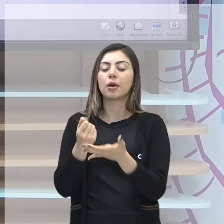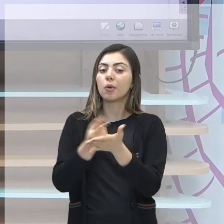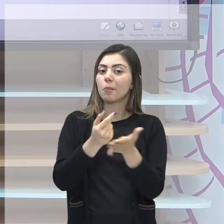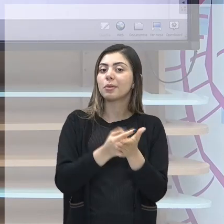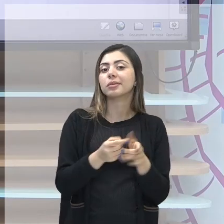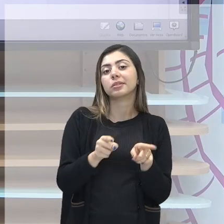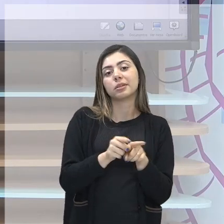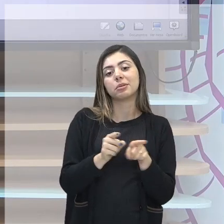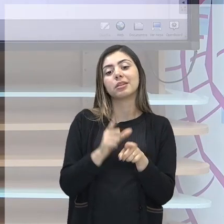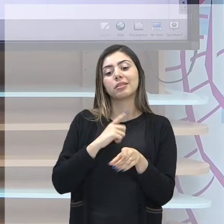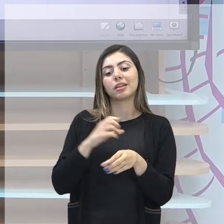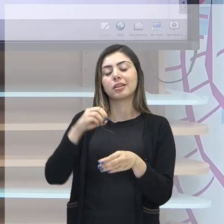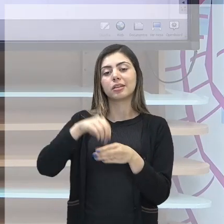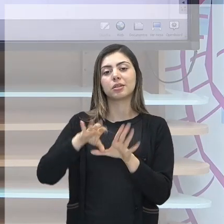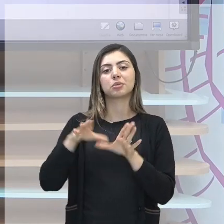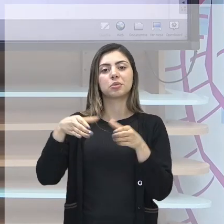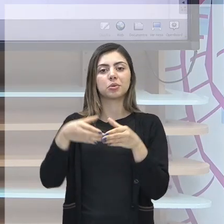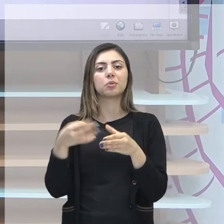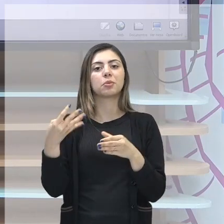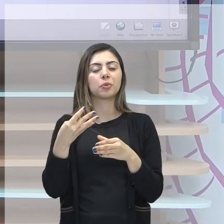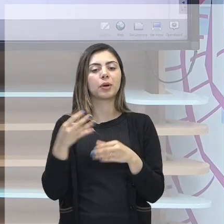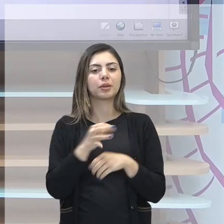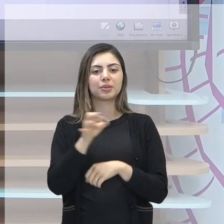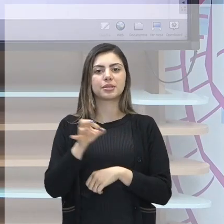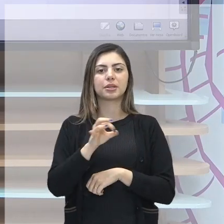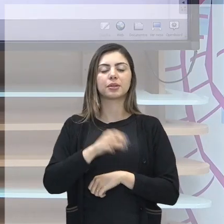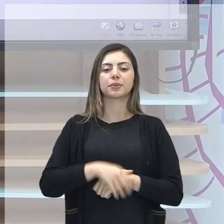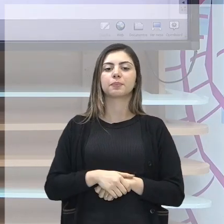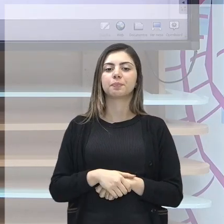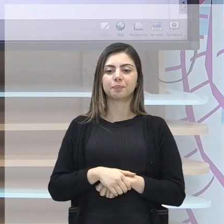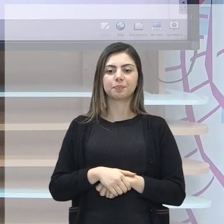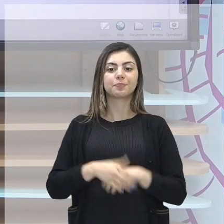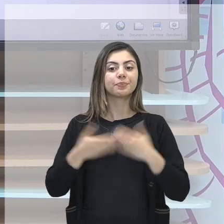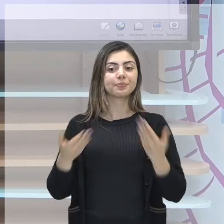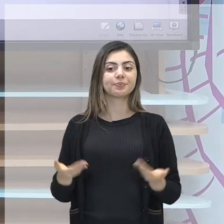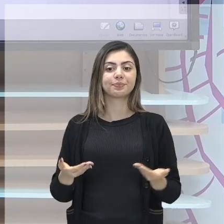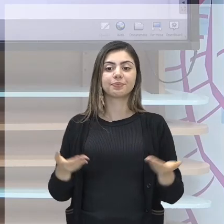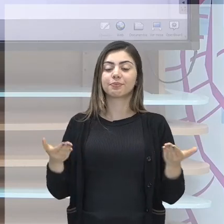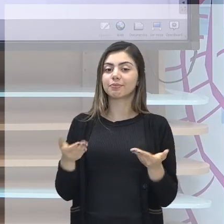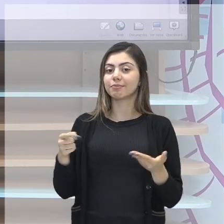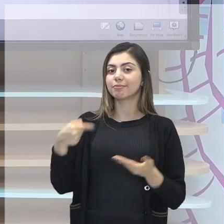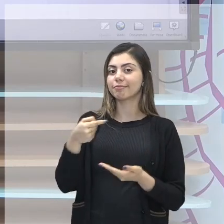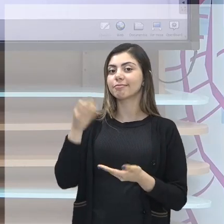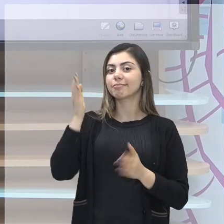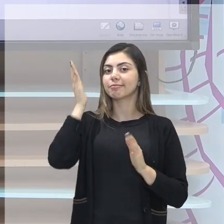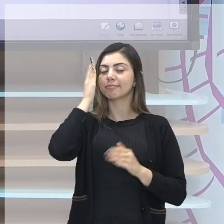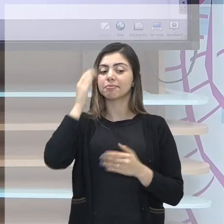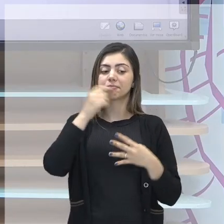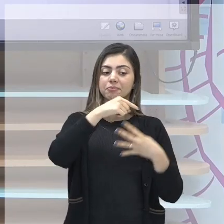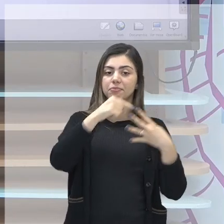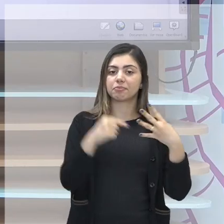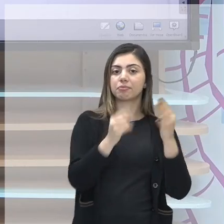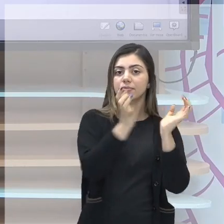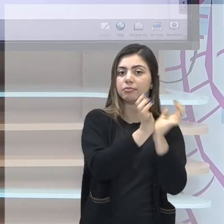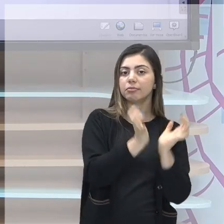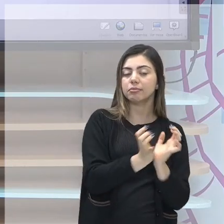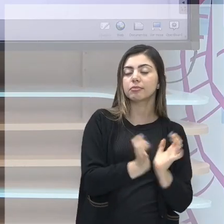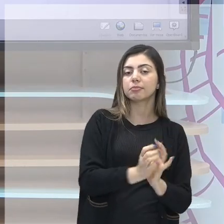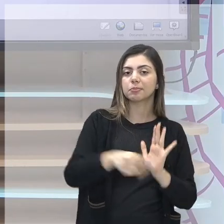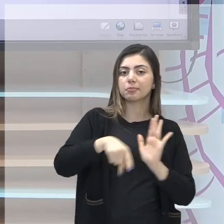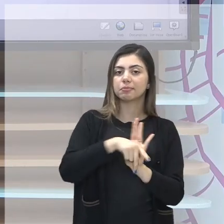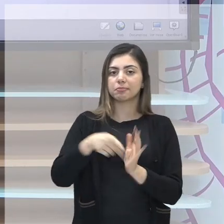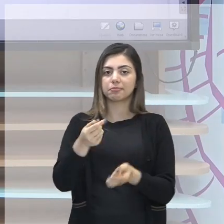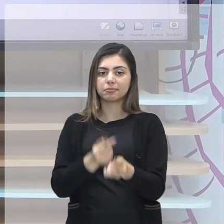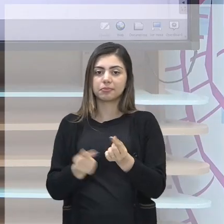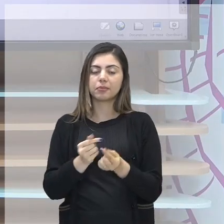estão dentro desse setor chamado de setor quaternário, certo? Bem, agora que nós já conhecemos os 4 setores da economia, nós